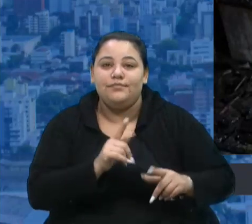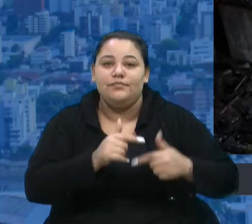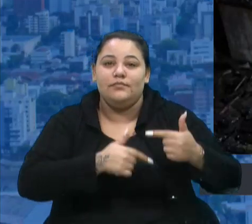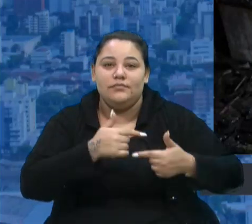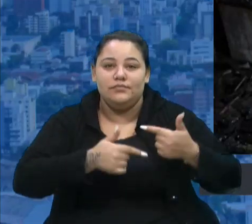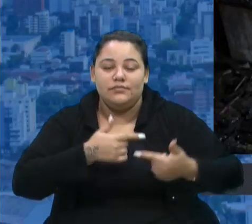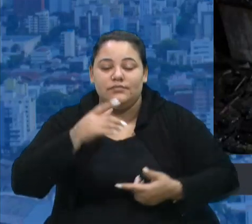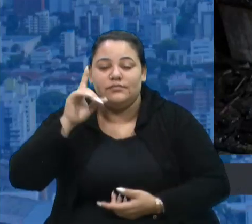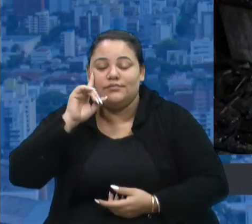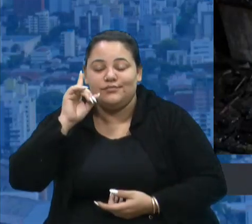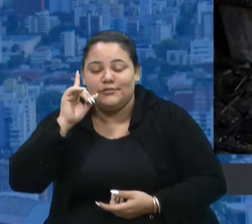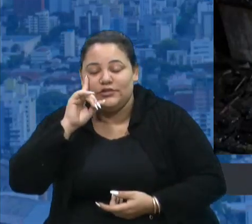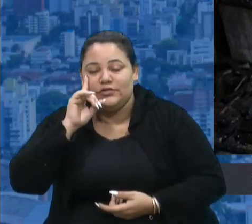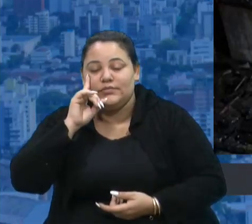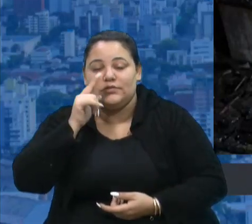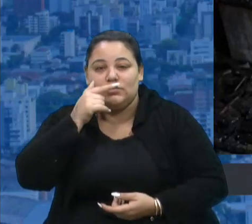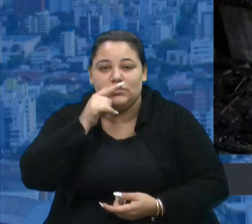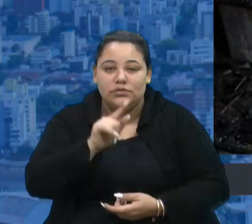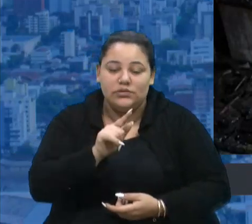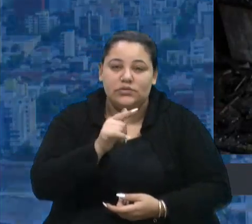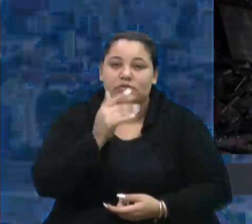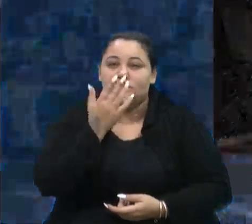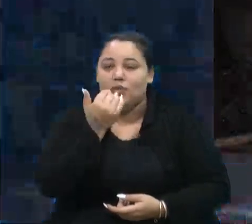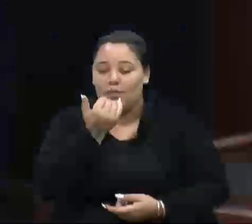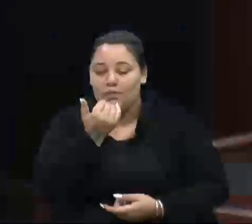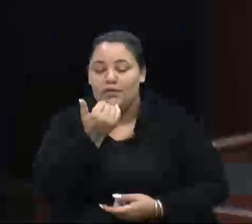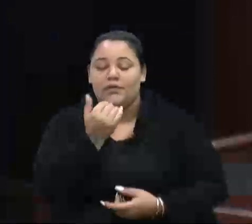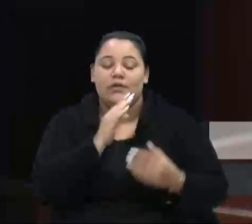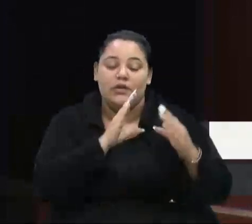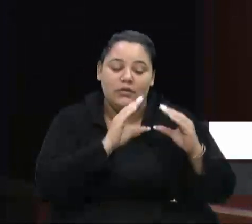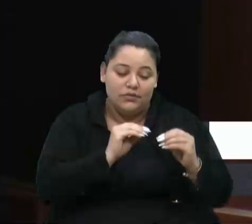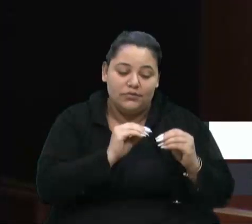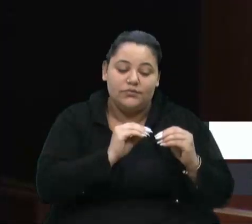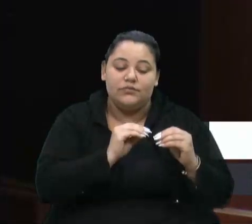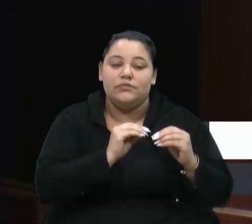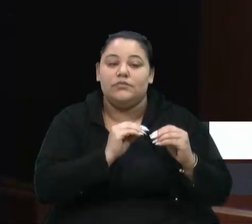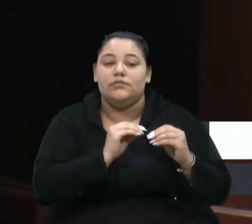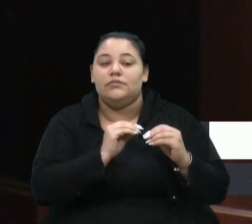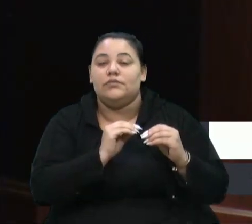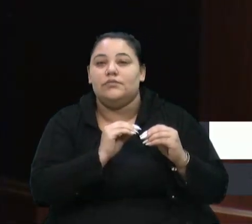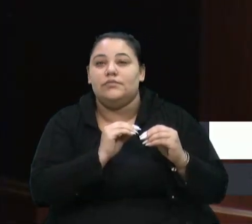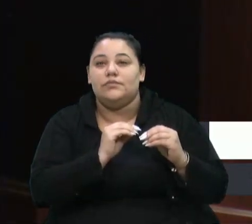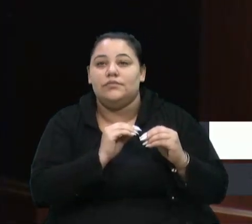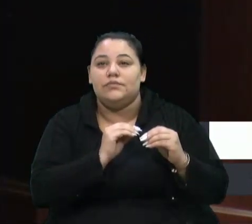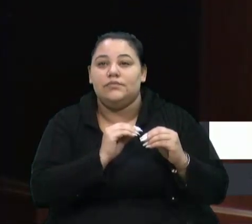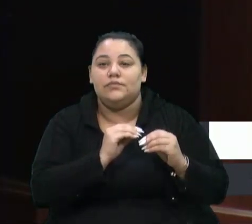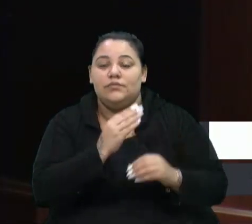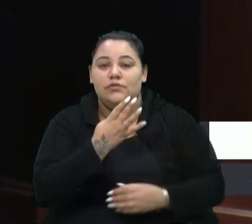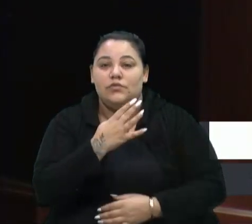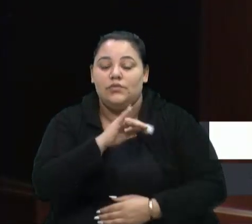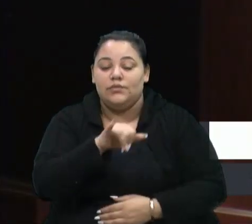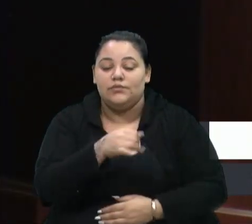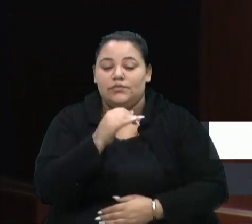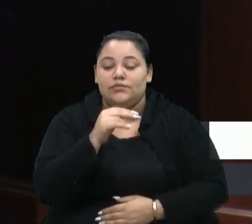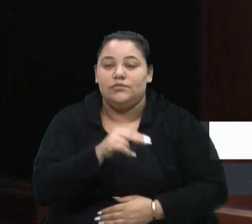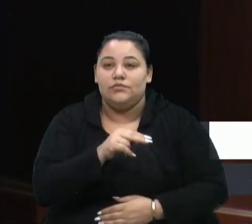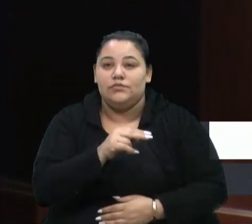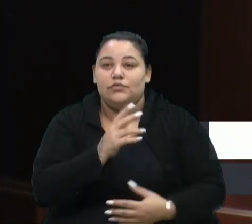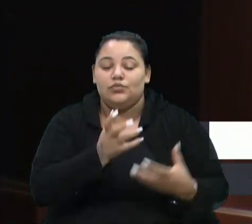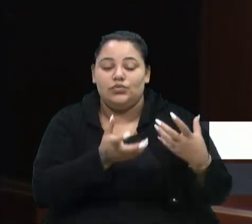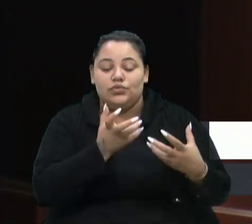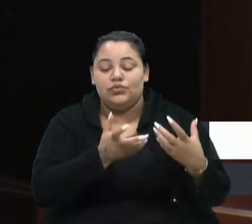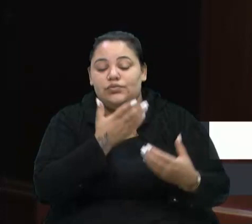dia a dia para poder comer à noite, trabalhadores. 4 de junho,